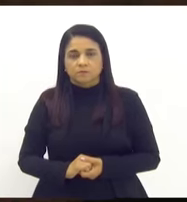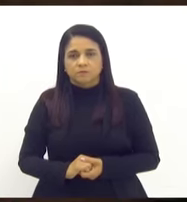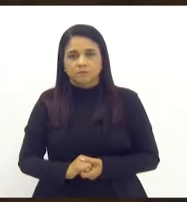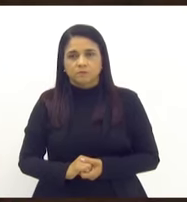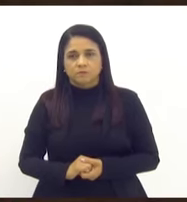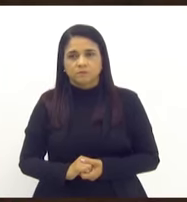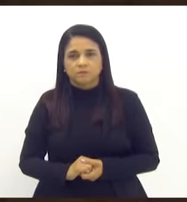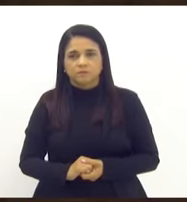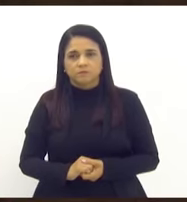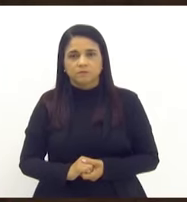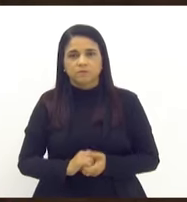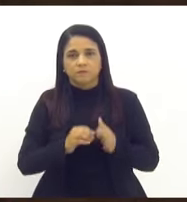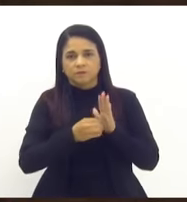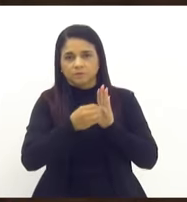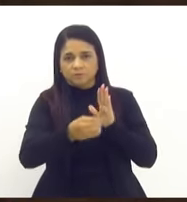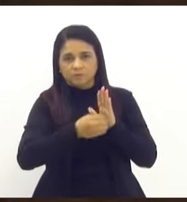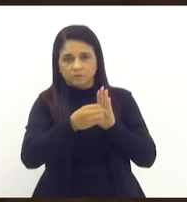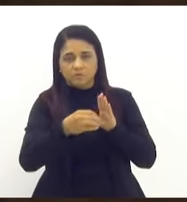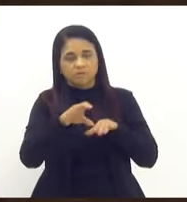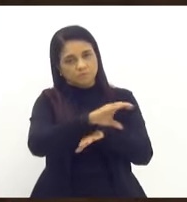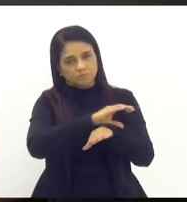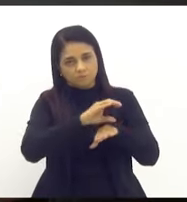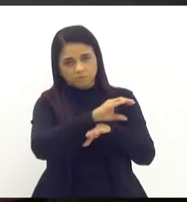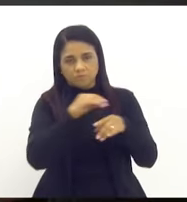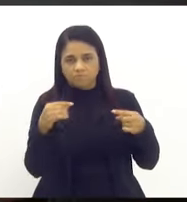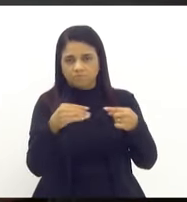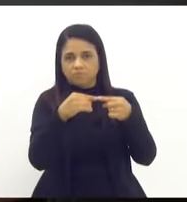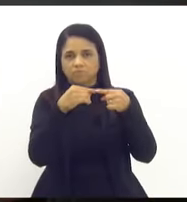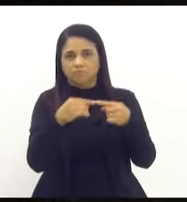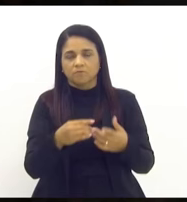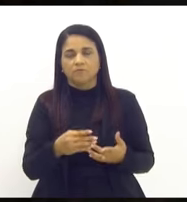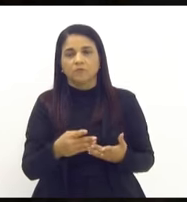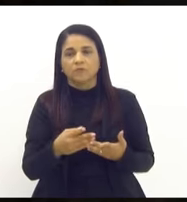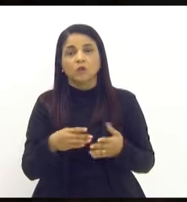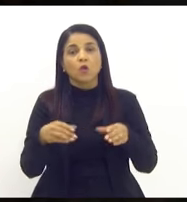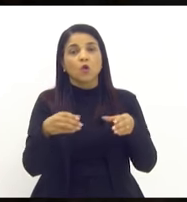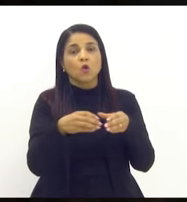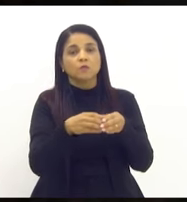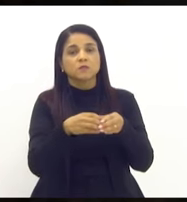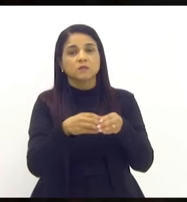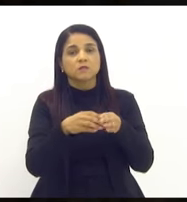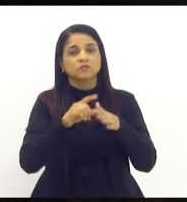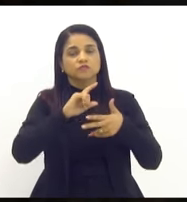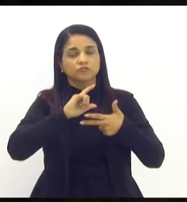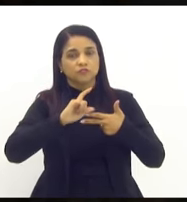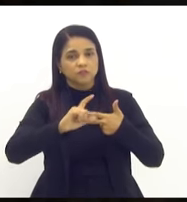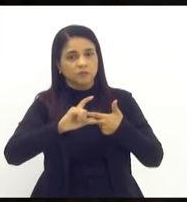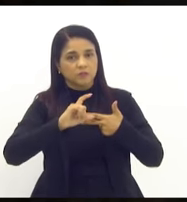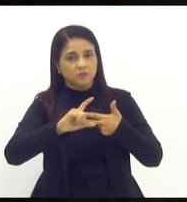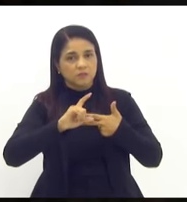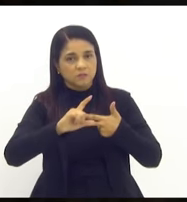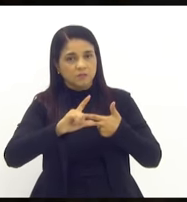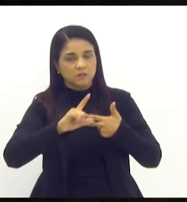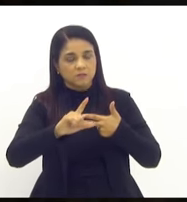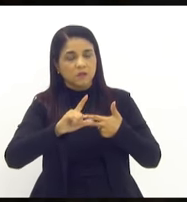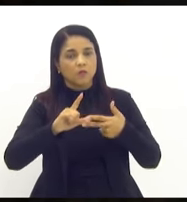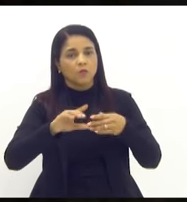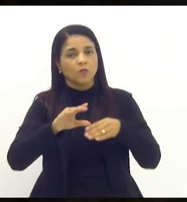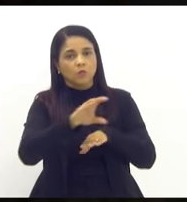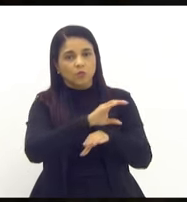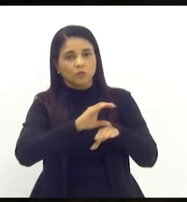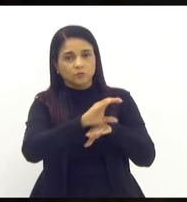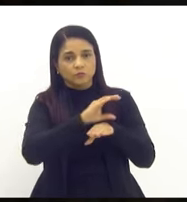am parecer pela constitucionalidade Presidente Muito obrigado pela comissão de legislação constitucional complementar e